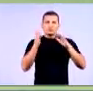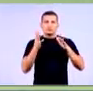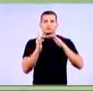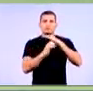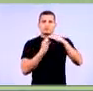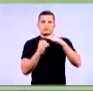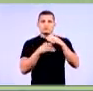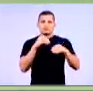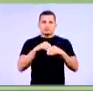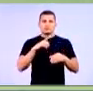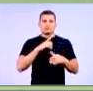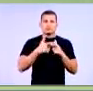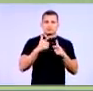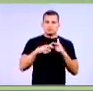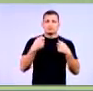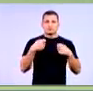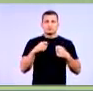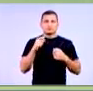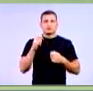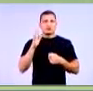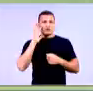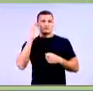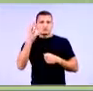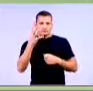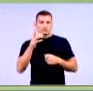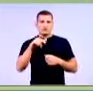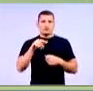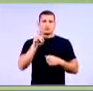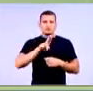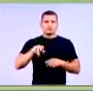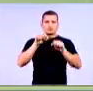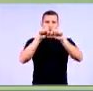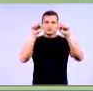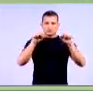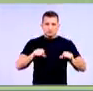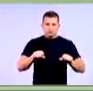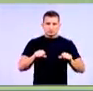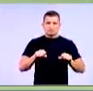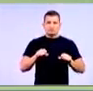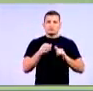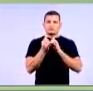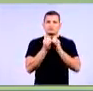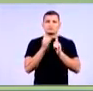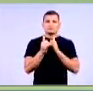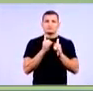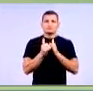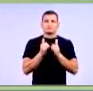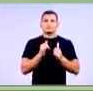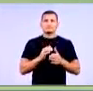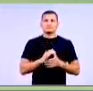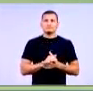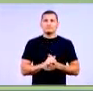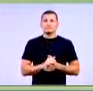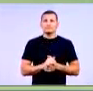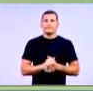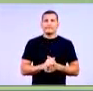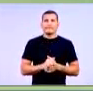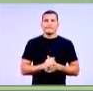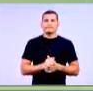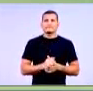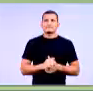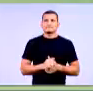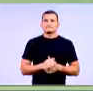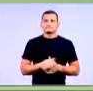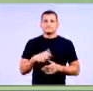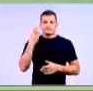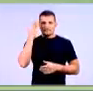pretende resolver esses problemas através de uma solução sistêmica, através de um sistema de informação. E, por fim, para que a gente